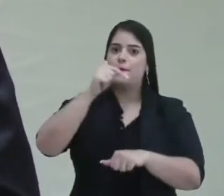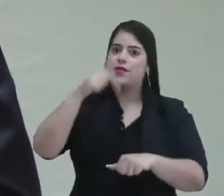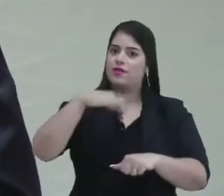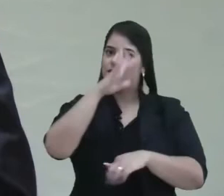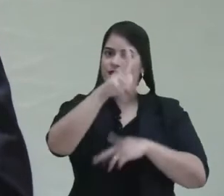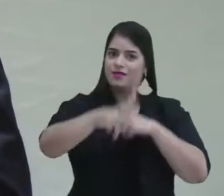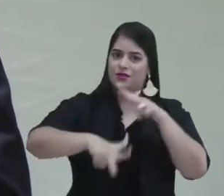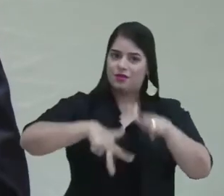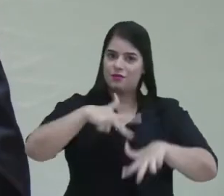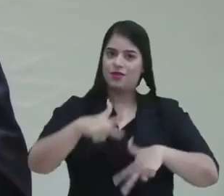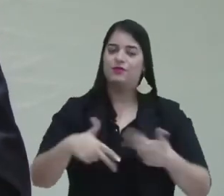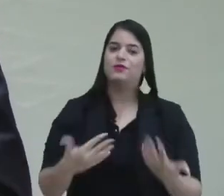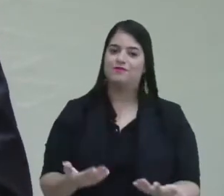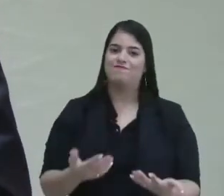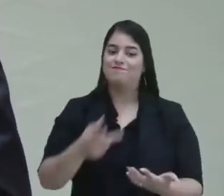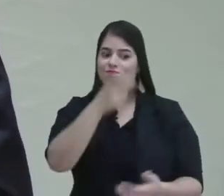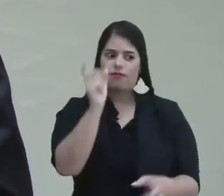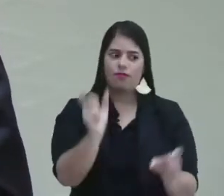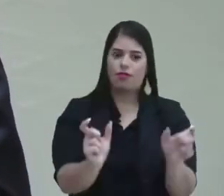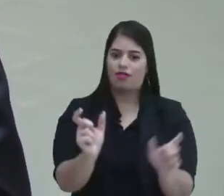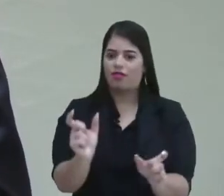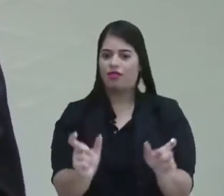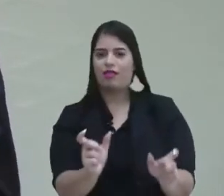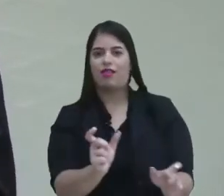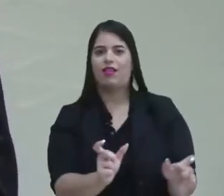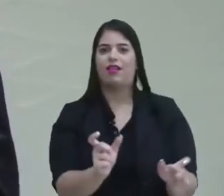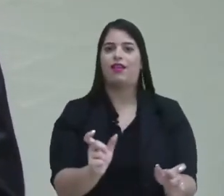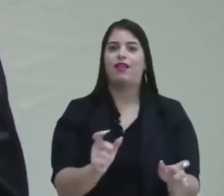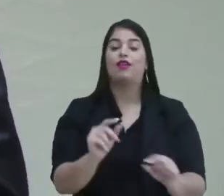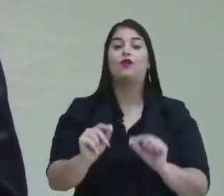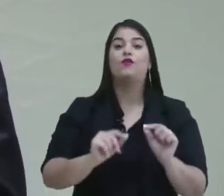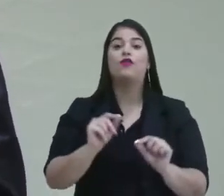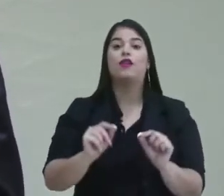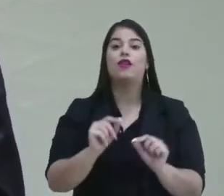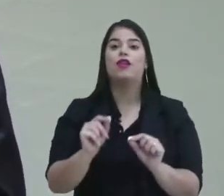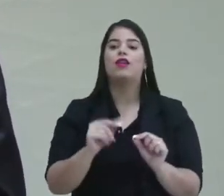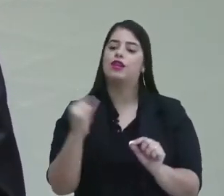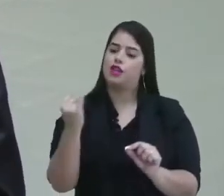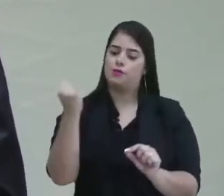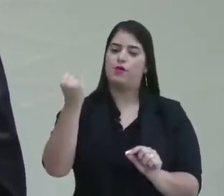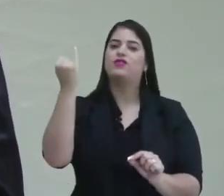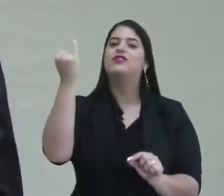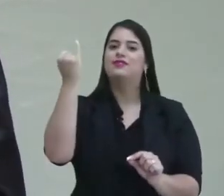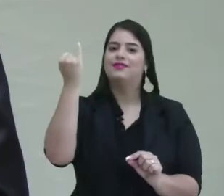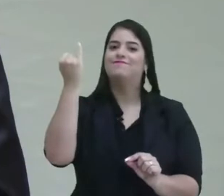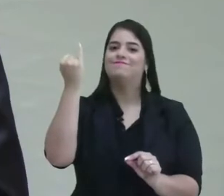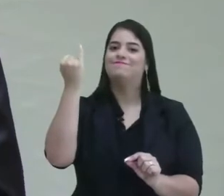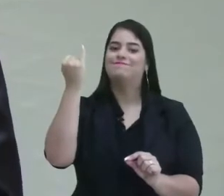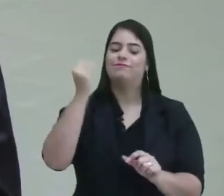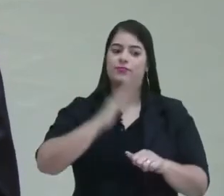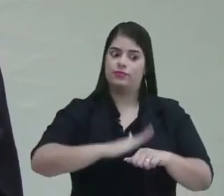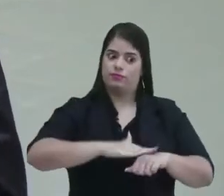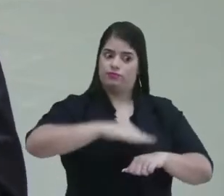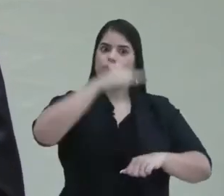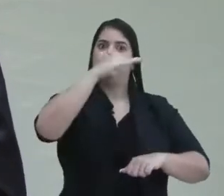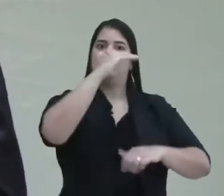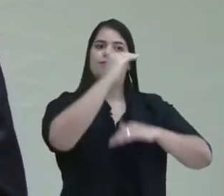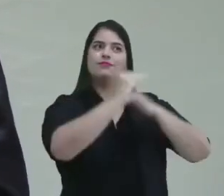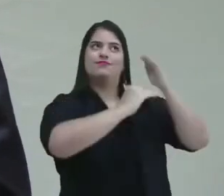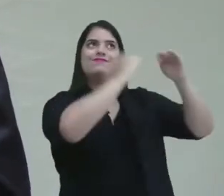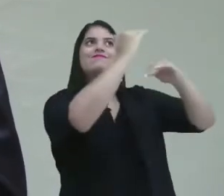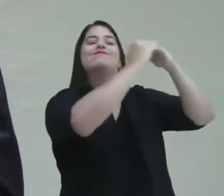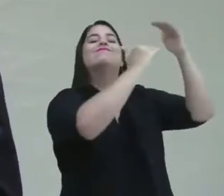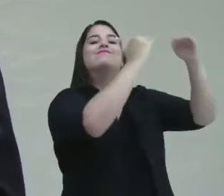município, devido a essas pessoas que vêm se destacando e colocando o município para